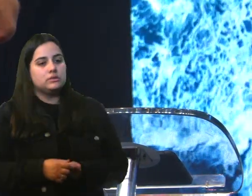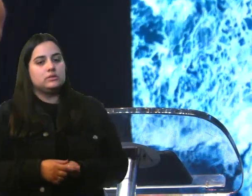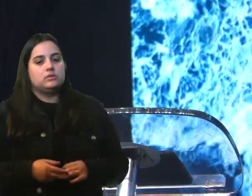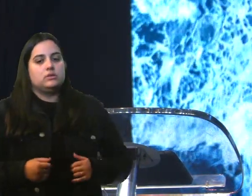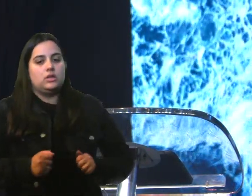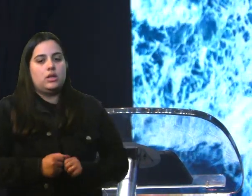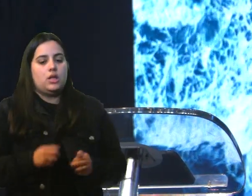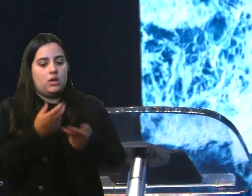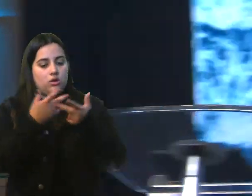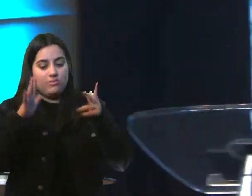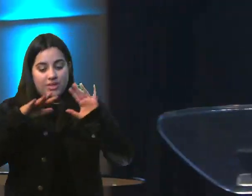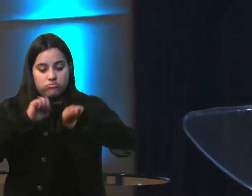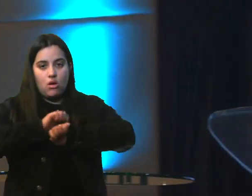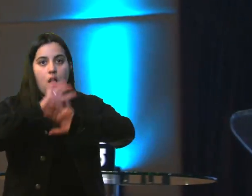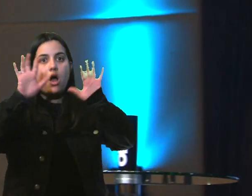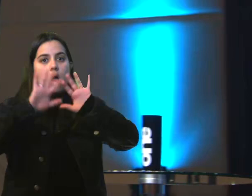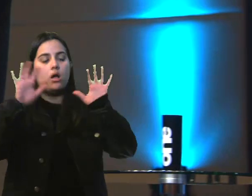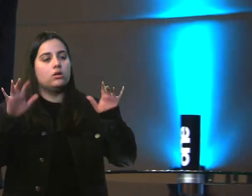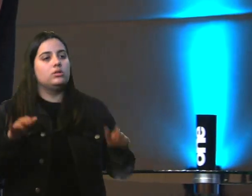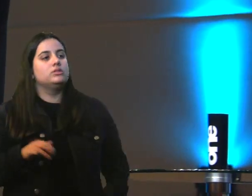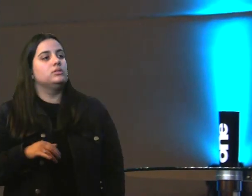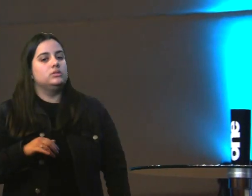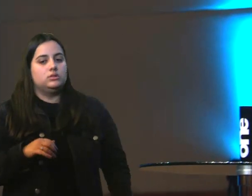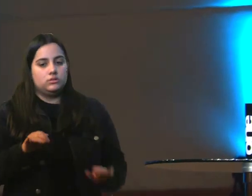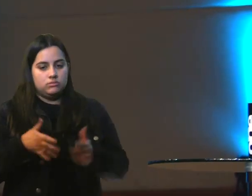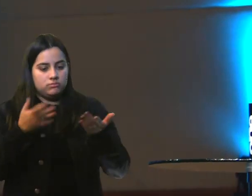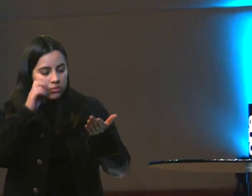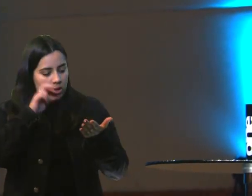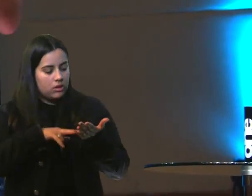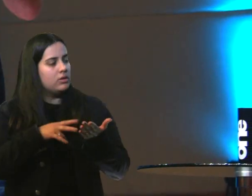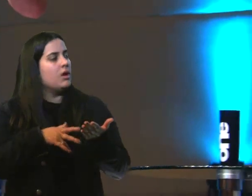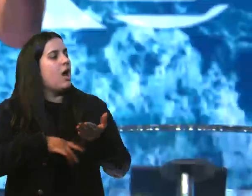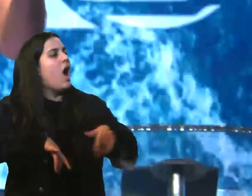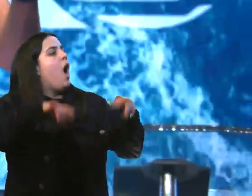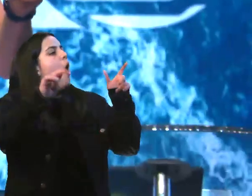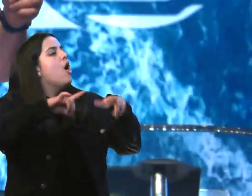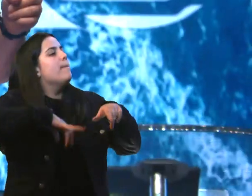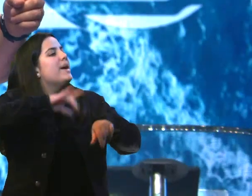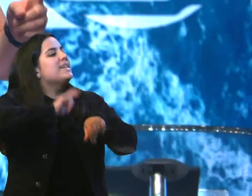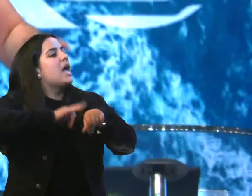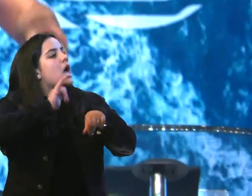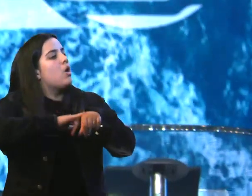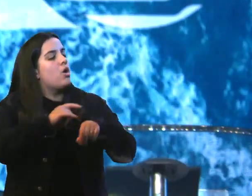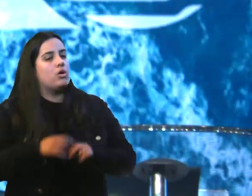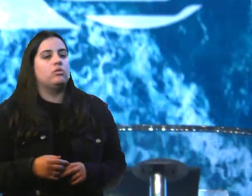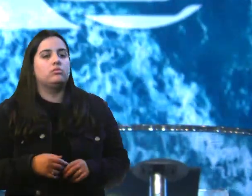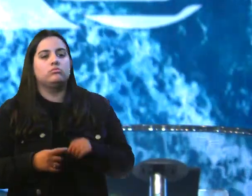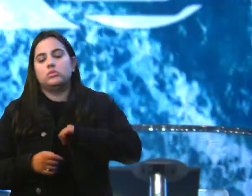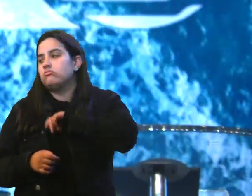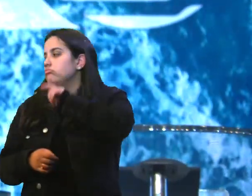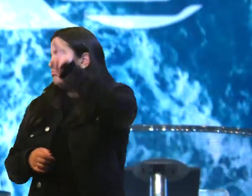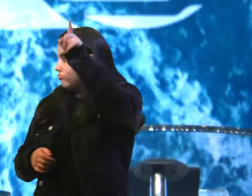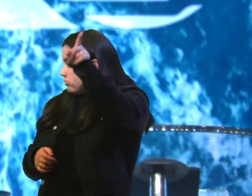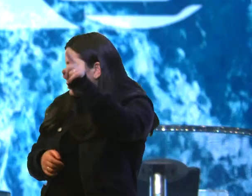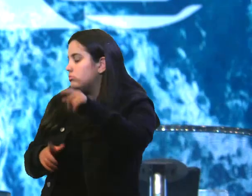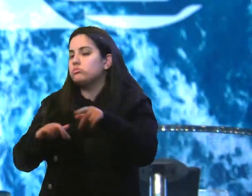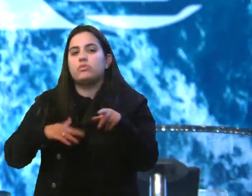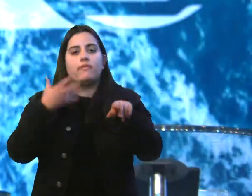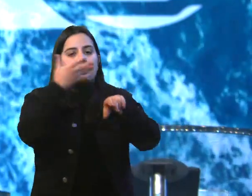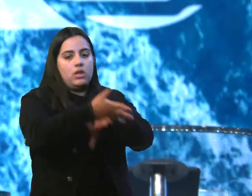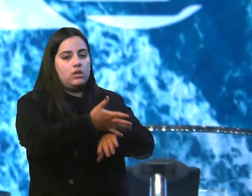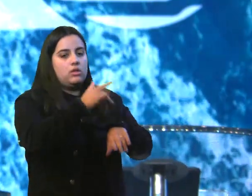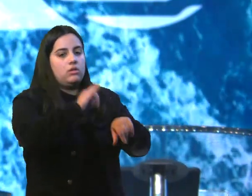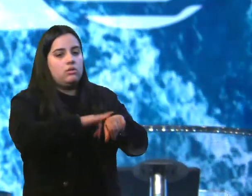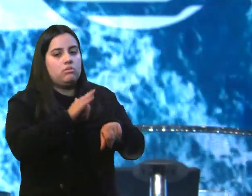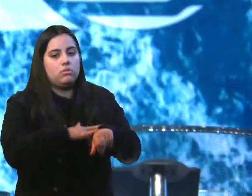As coisas estão mais claras. E você olha e fala: caramba. Amigo, onde é que tem um banheiro? Ele aponta o lugar do banheiro, você entra no banheiro, quando você